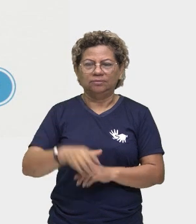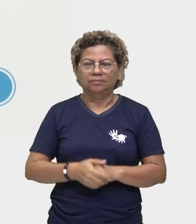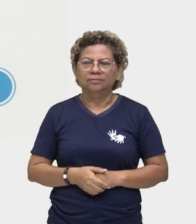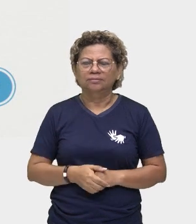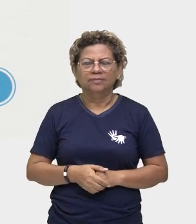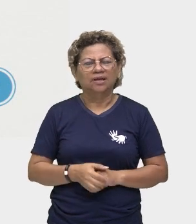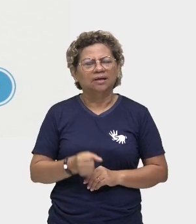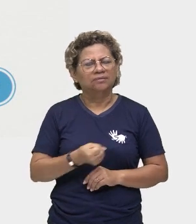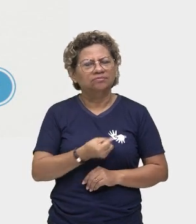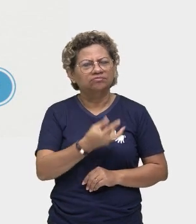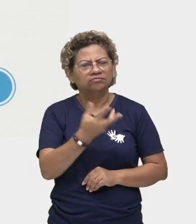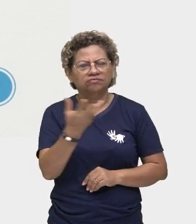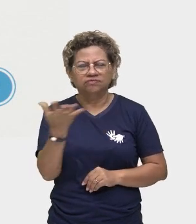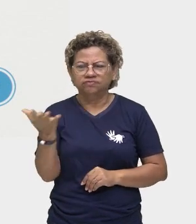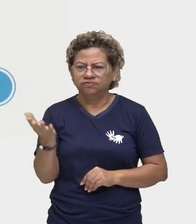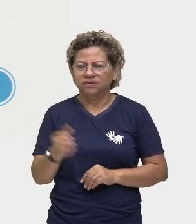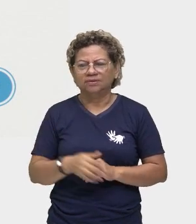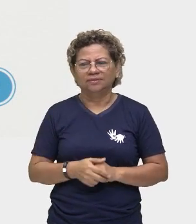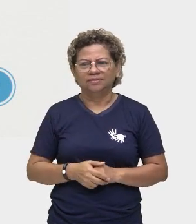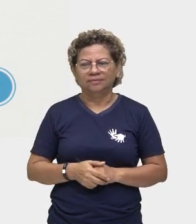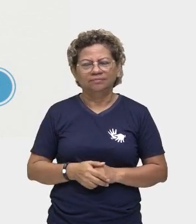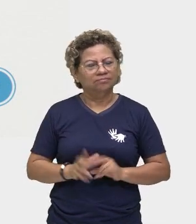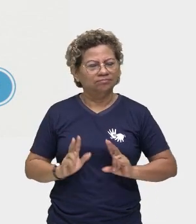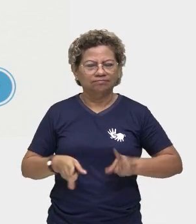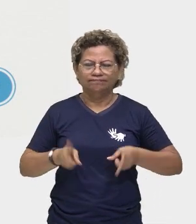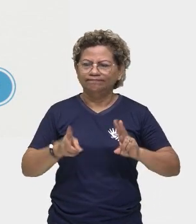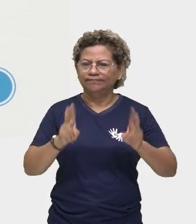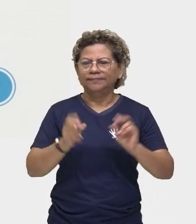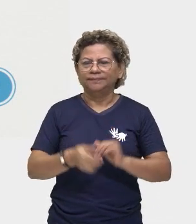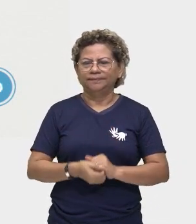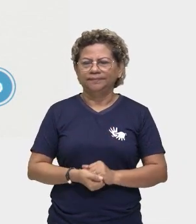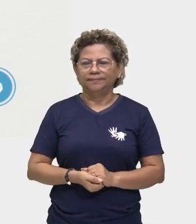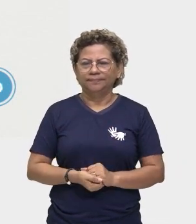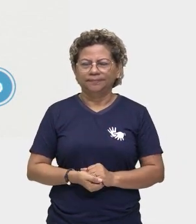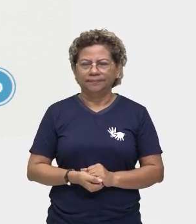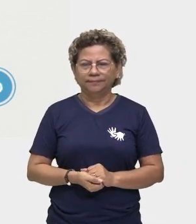Icoságono, 1 icoságono para 21, e assim sucessivamente.